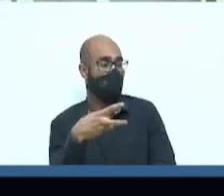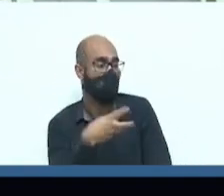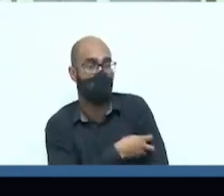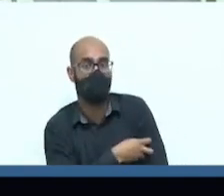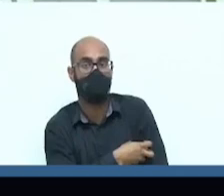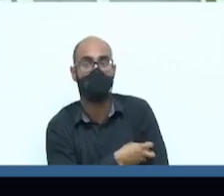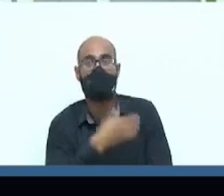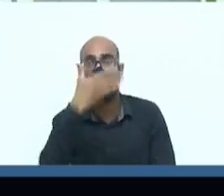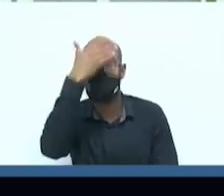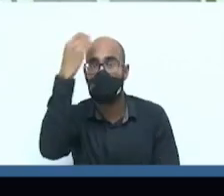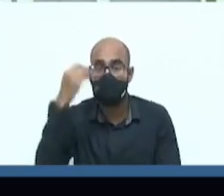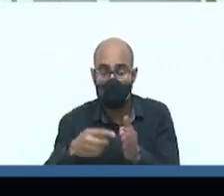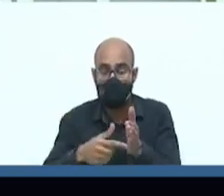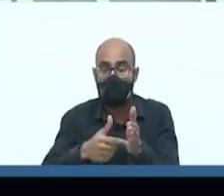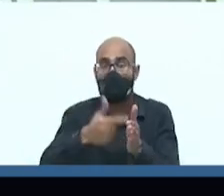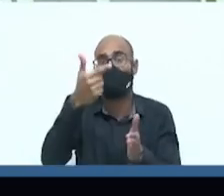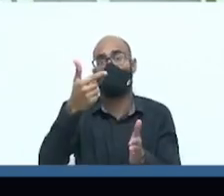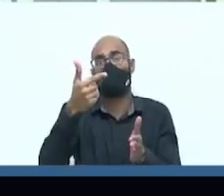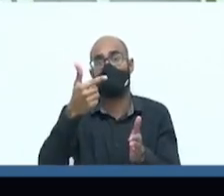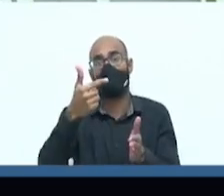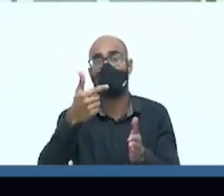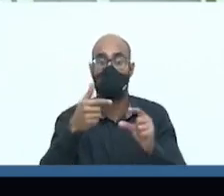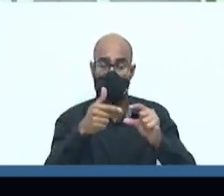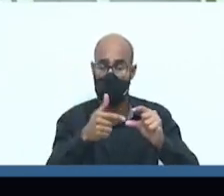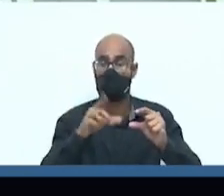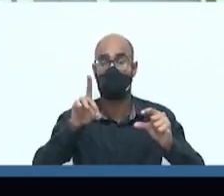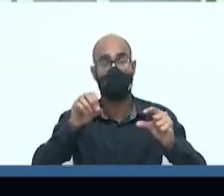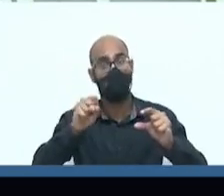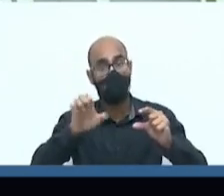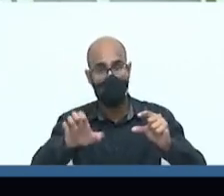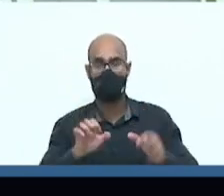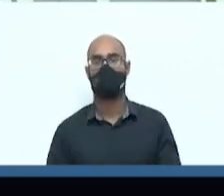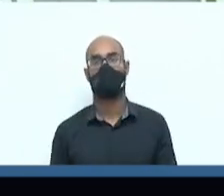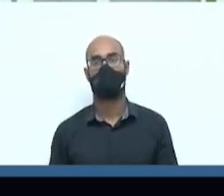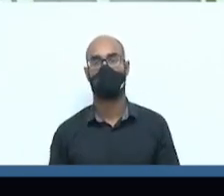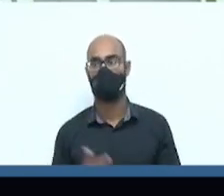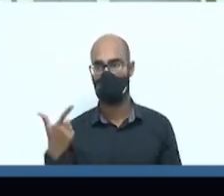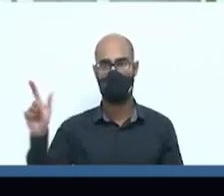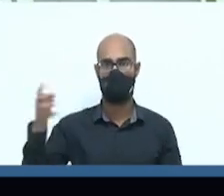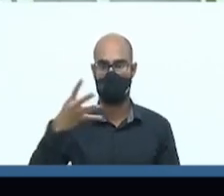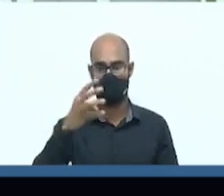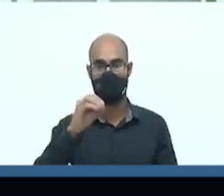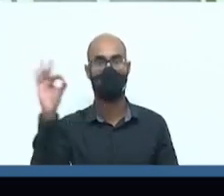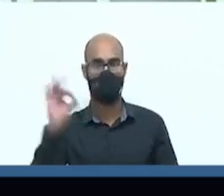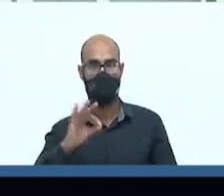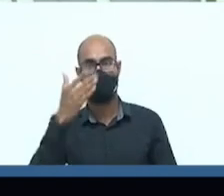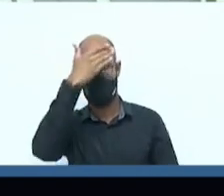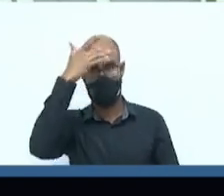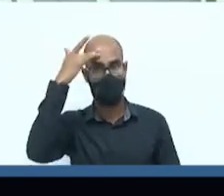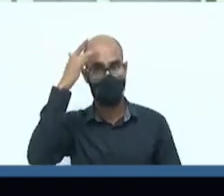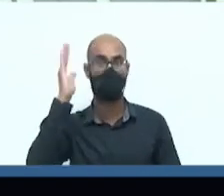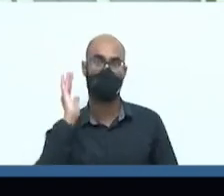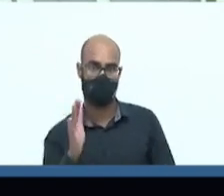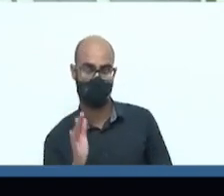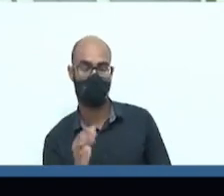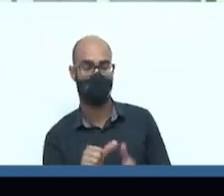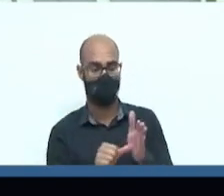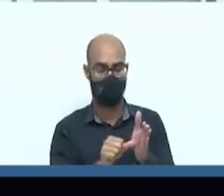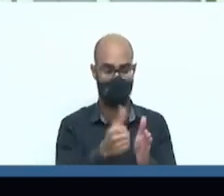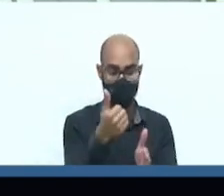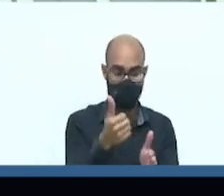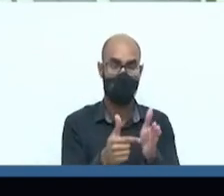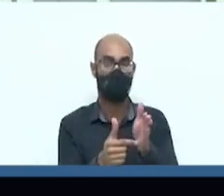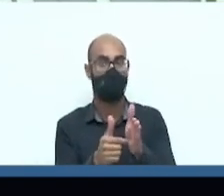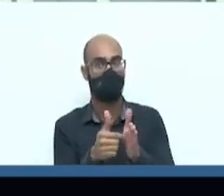eu e os outros quarenta por cento são também de pessoas que tomaram as duas há mais de seis